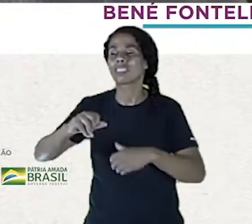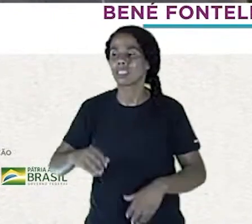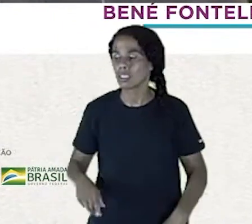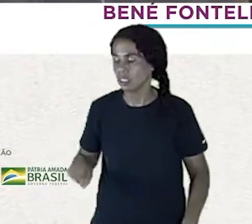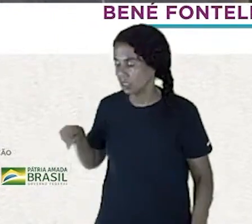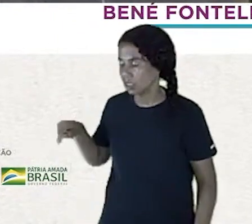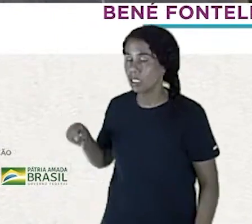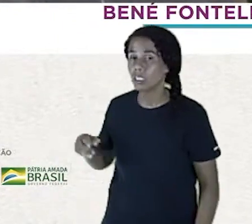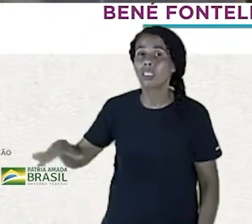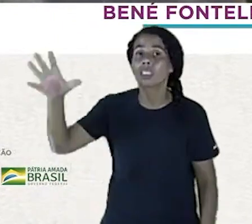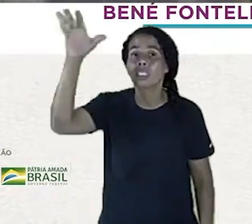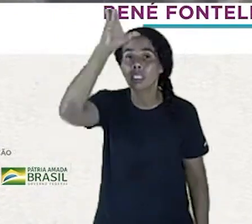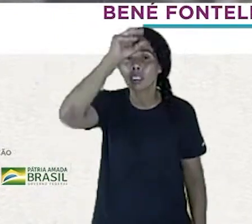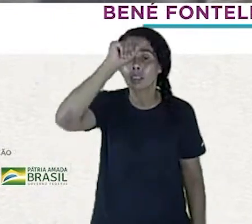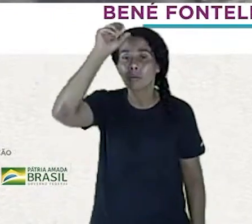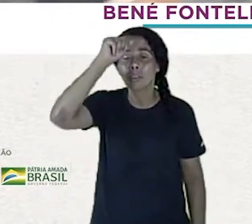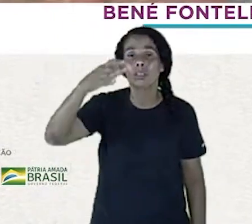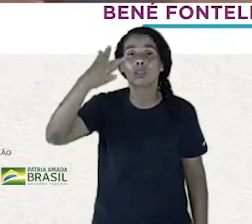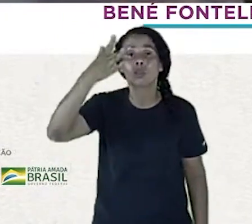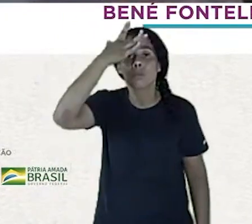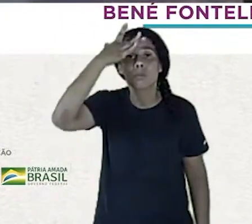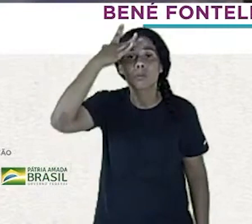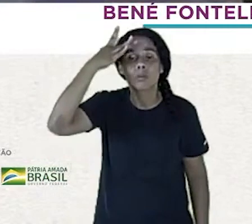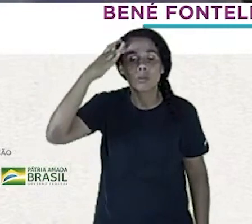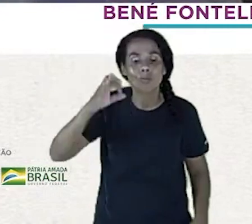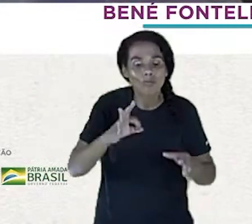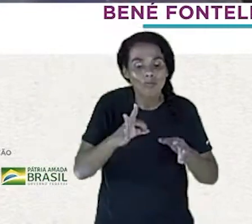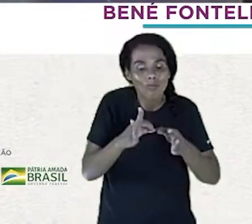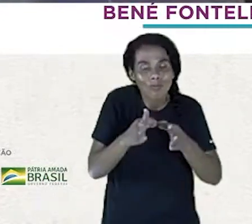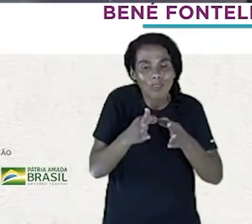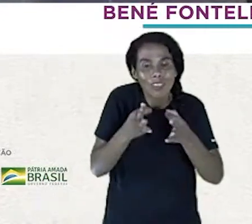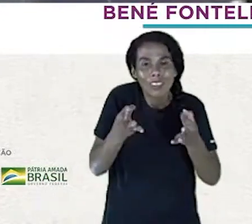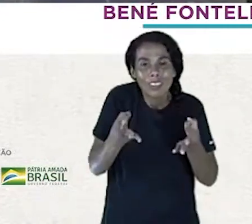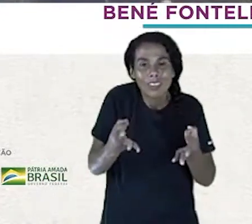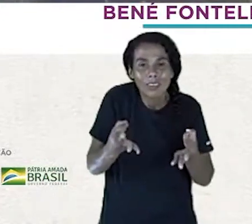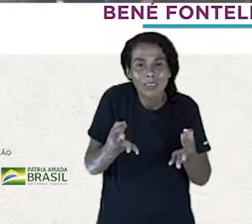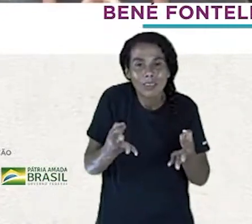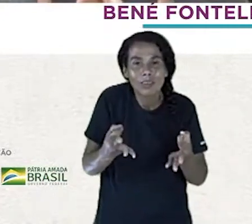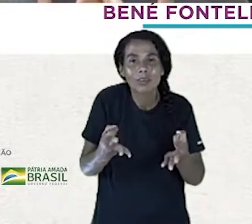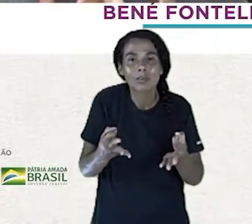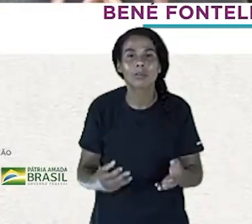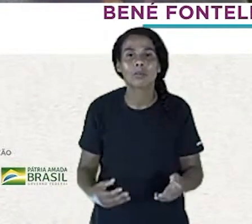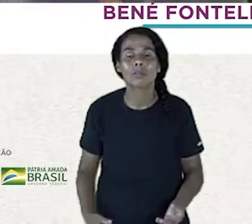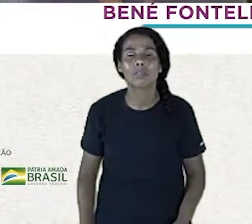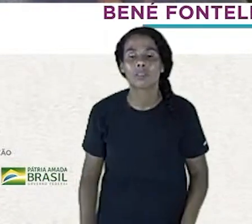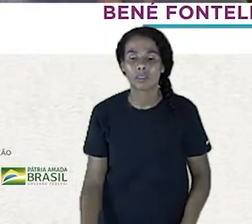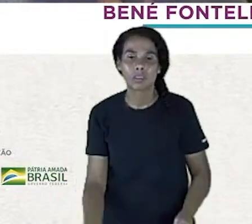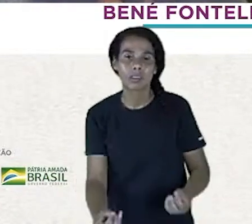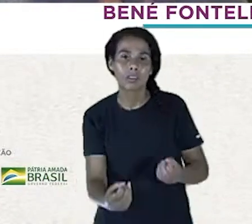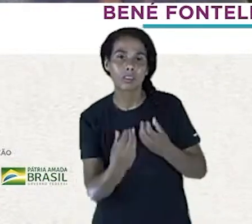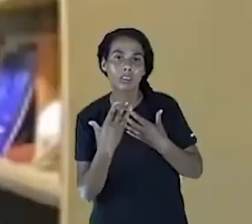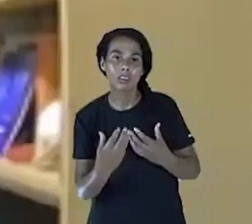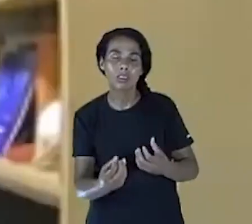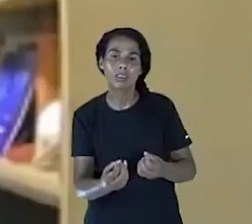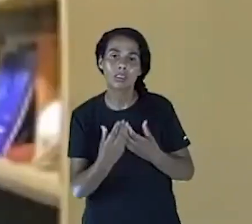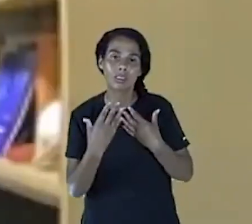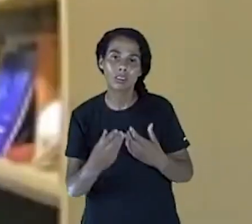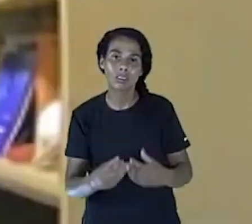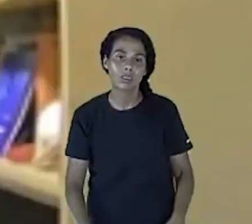com eles. Eu acho que se, no final da casa, se eu desencarnar, essa casa já foi feita dentro de